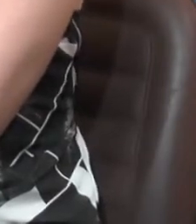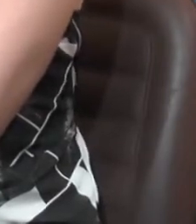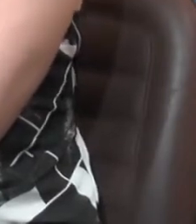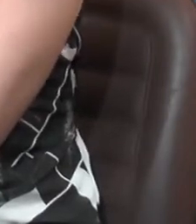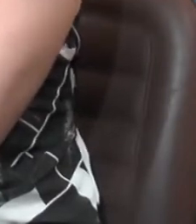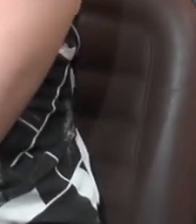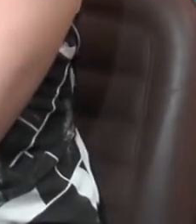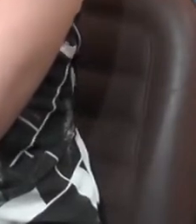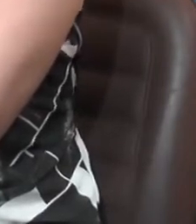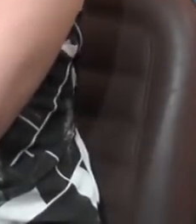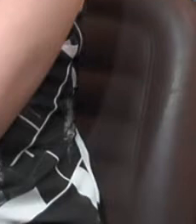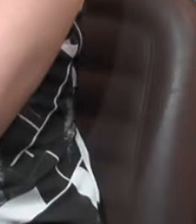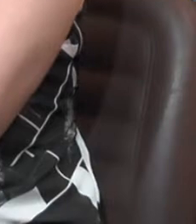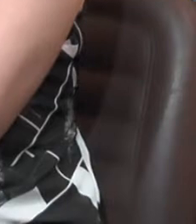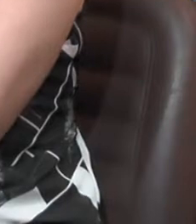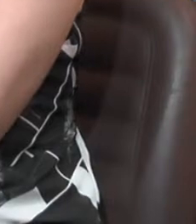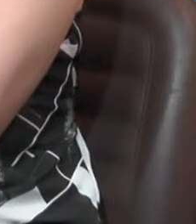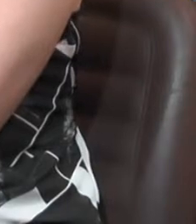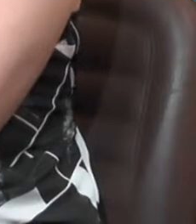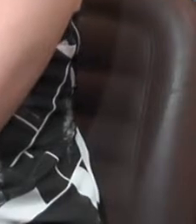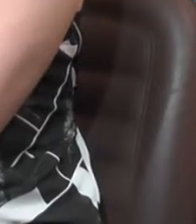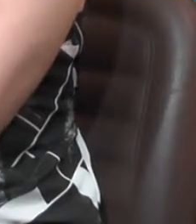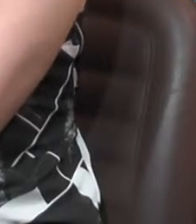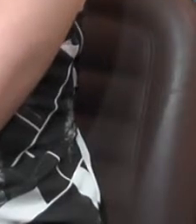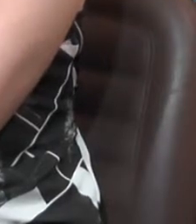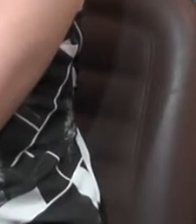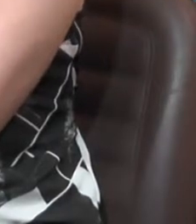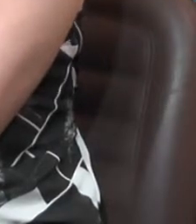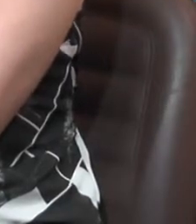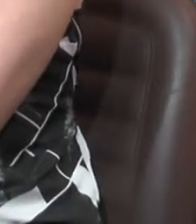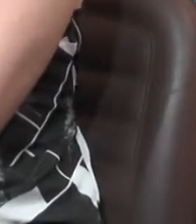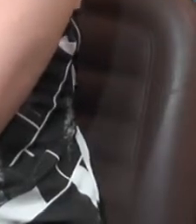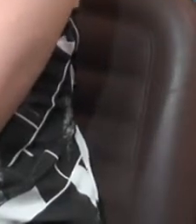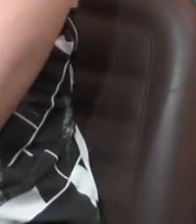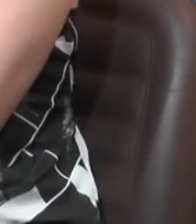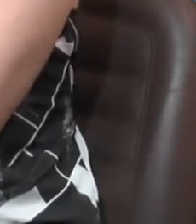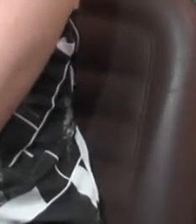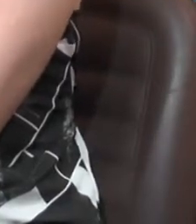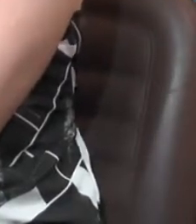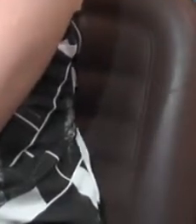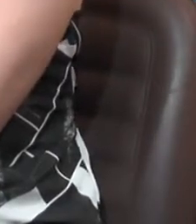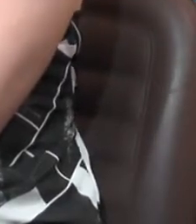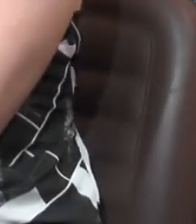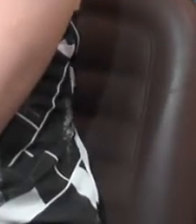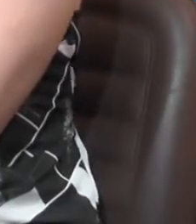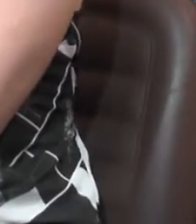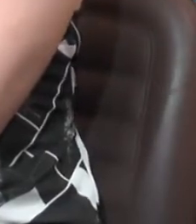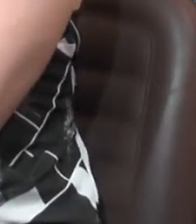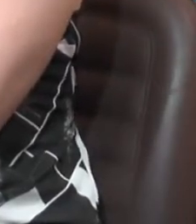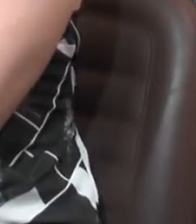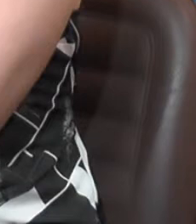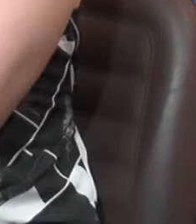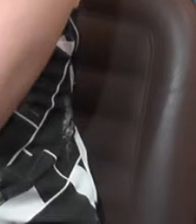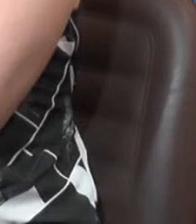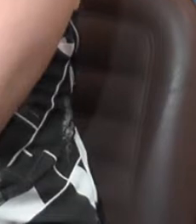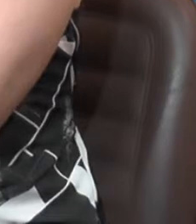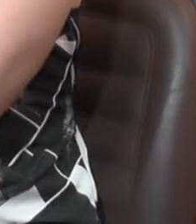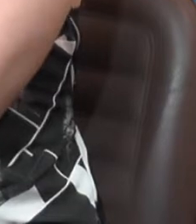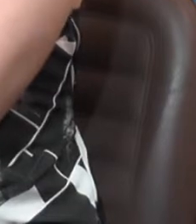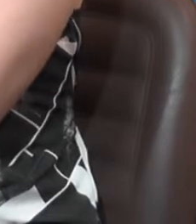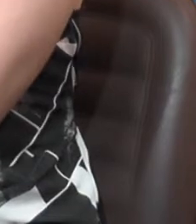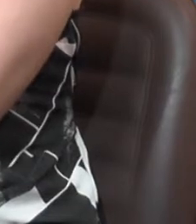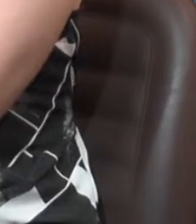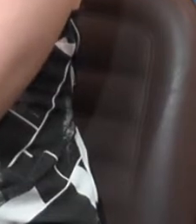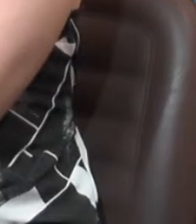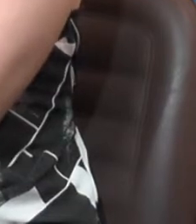vai se comunicar, você não vai conhecer essa comunidade. Então, não precisa ter medo. Eu sou